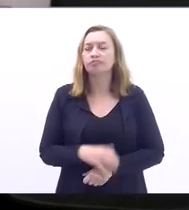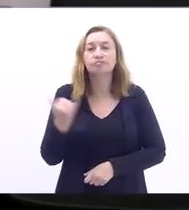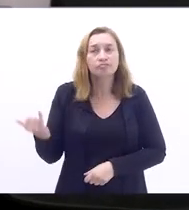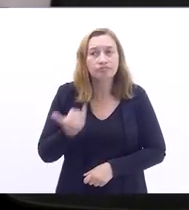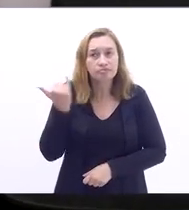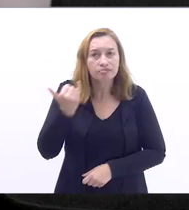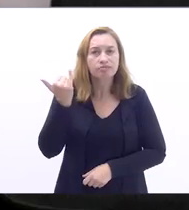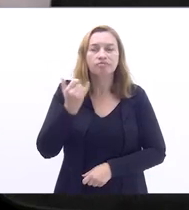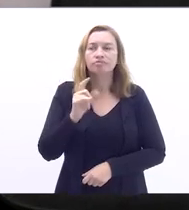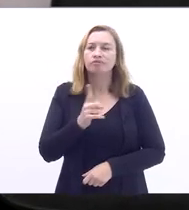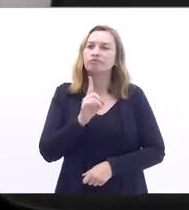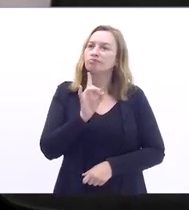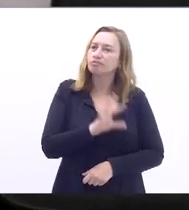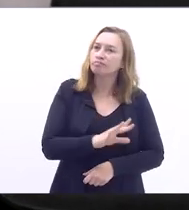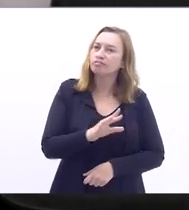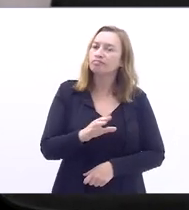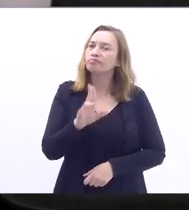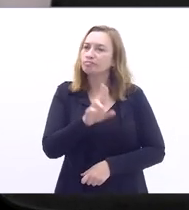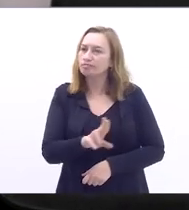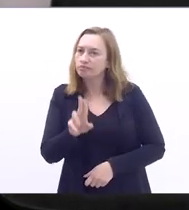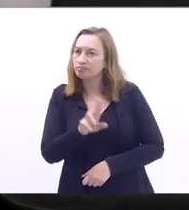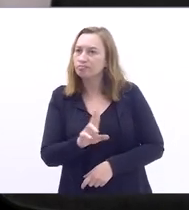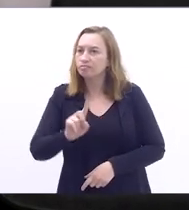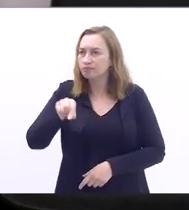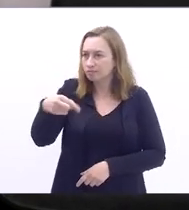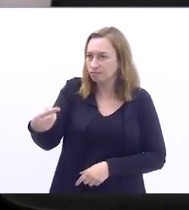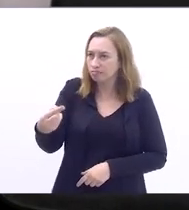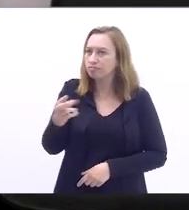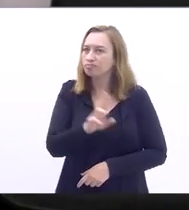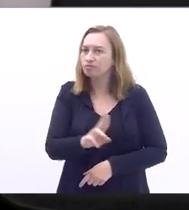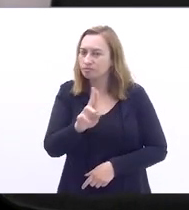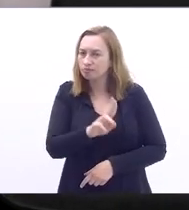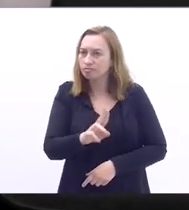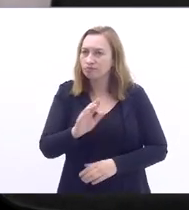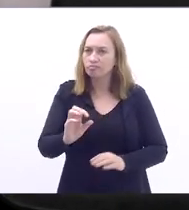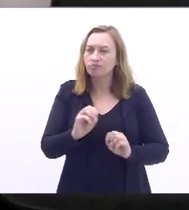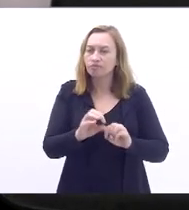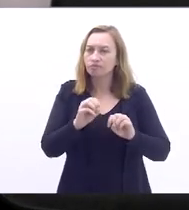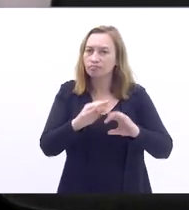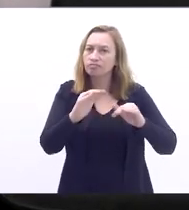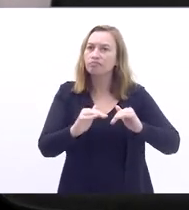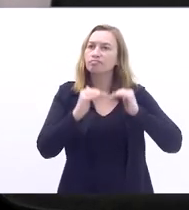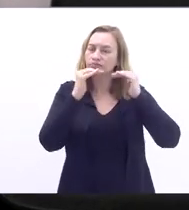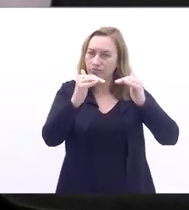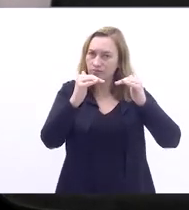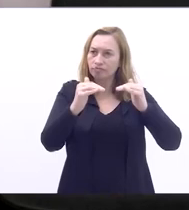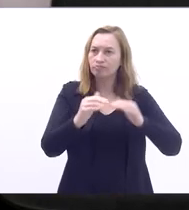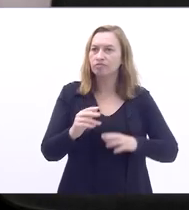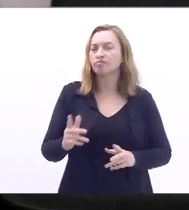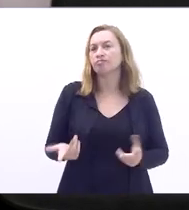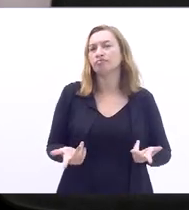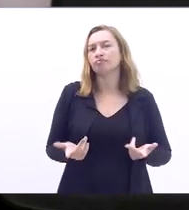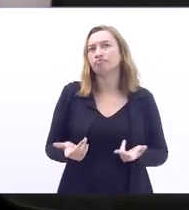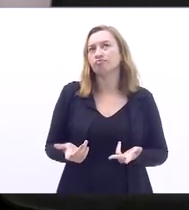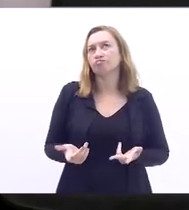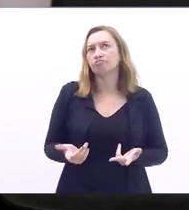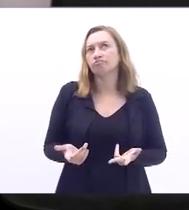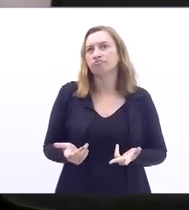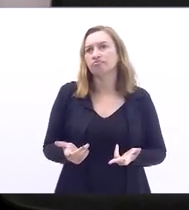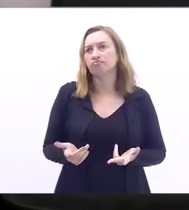são relevantes não só para o enf mas também para outras instituições de ensino superior e que a história talvez